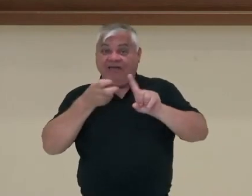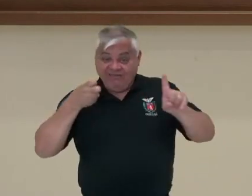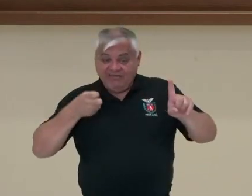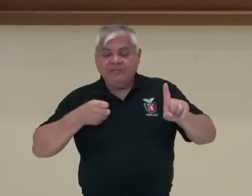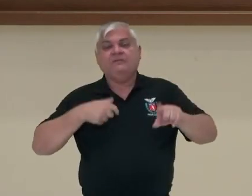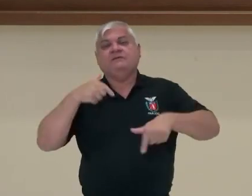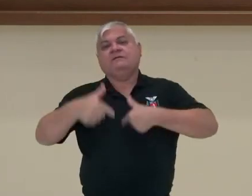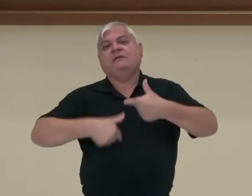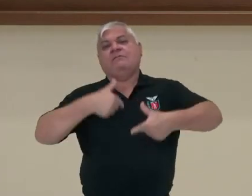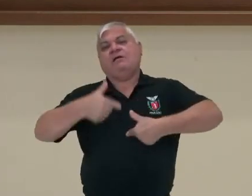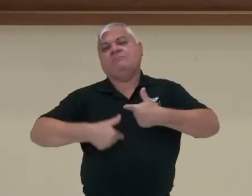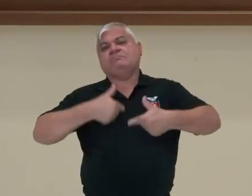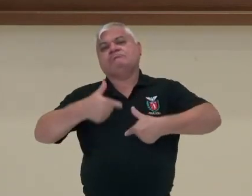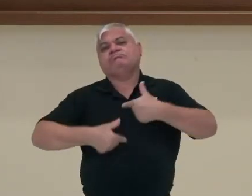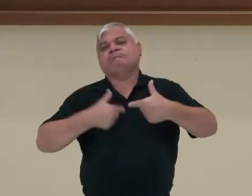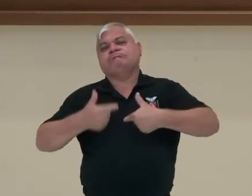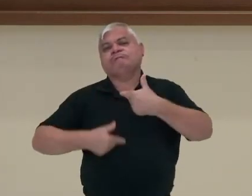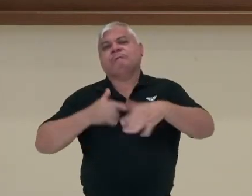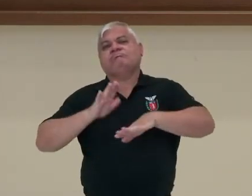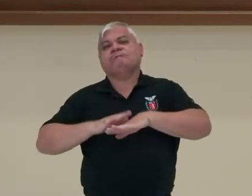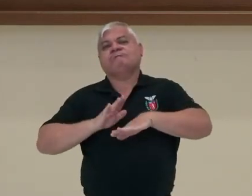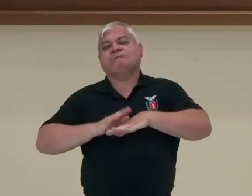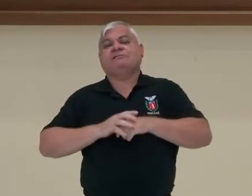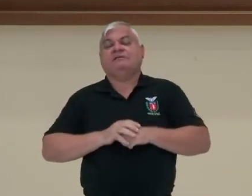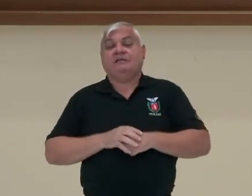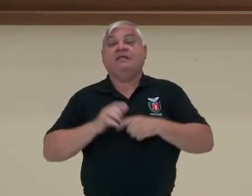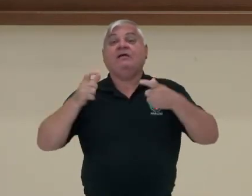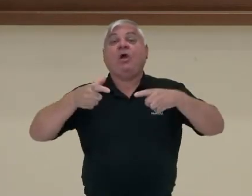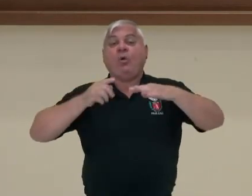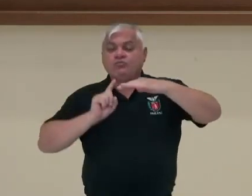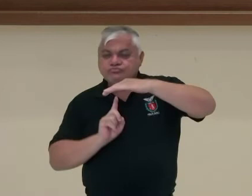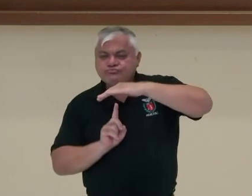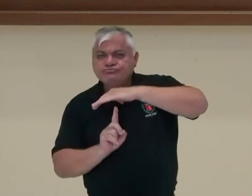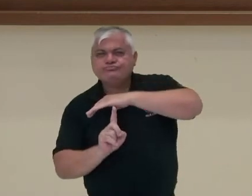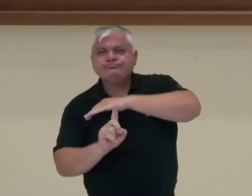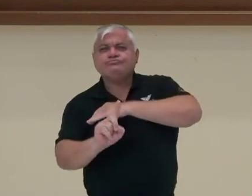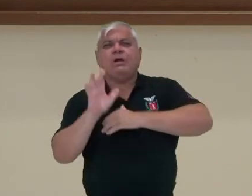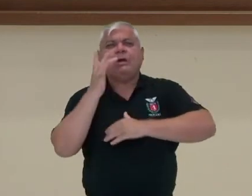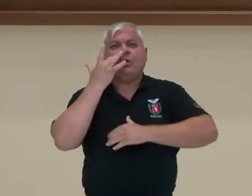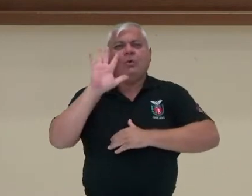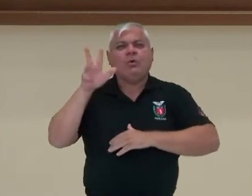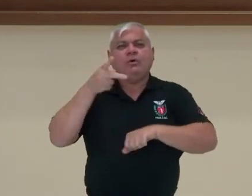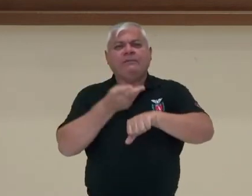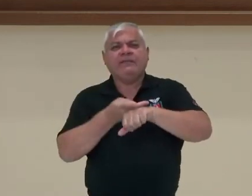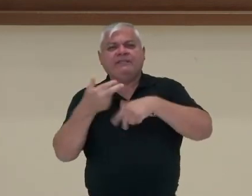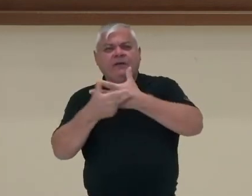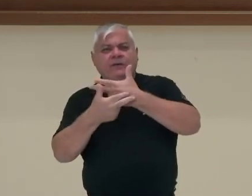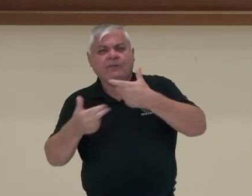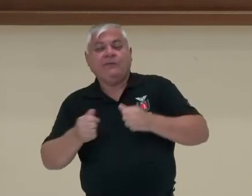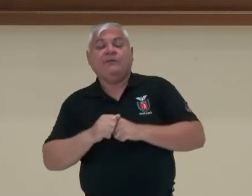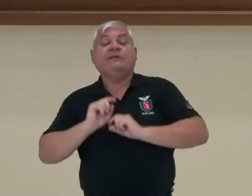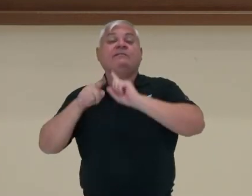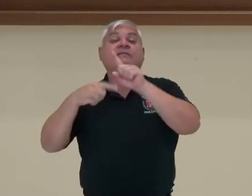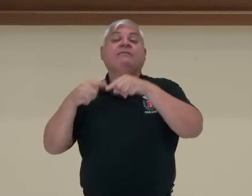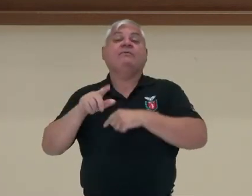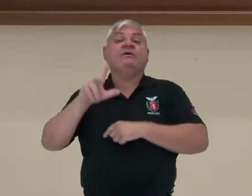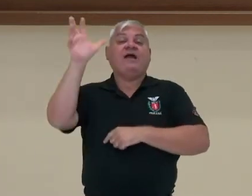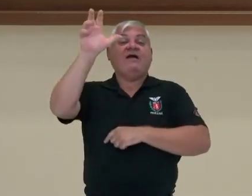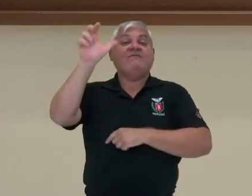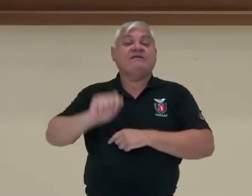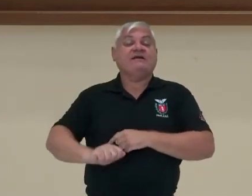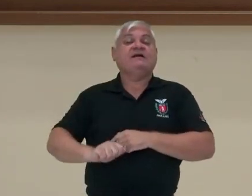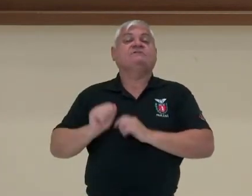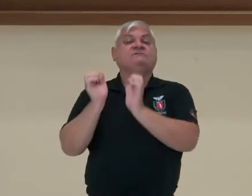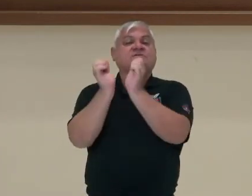né? Então eram os indígenas que trabalhavam nas minas, né? Depois os escravos africanos escravizados também, e